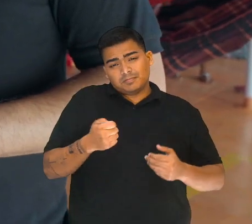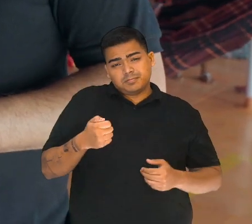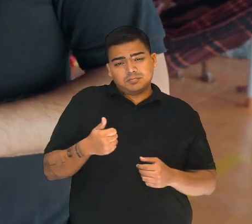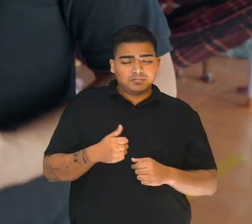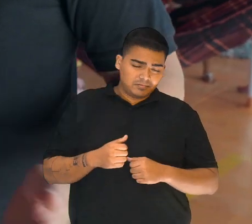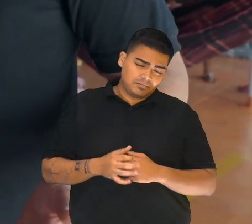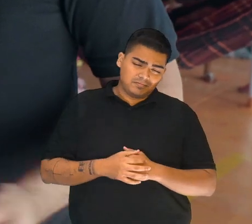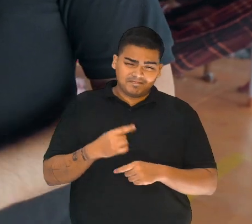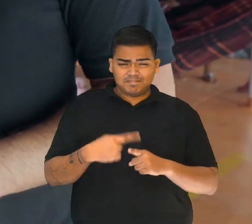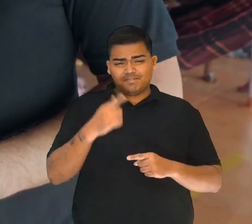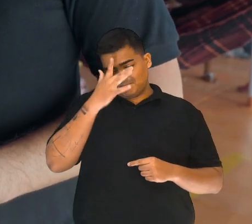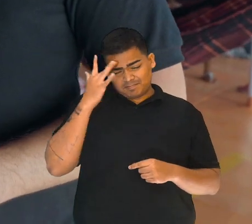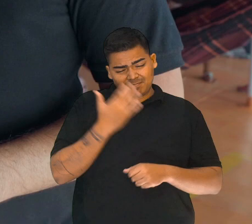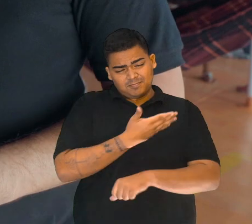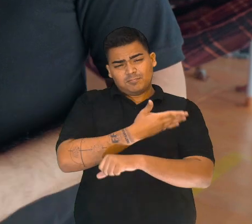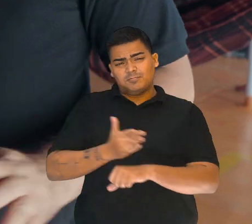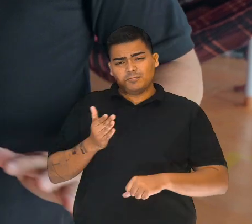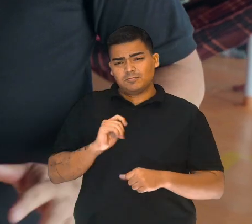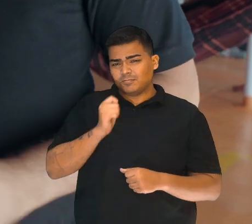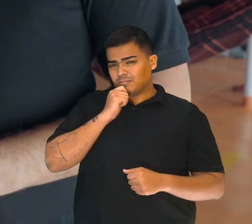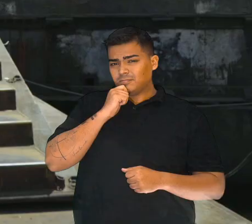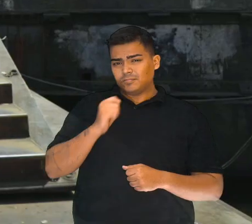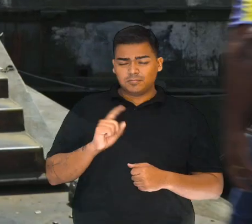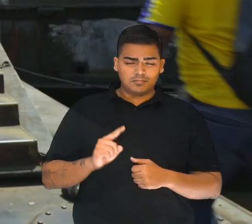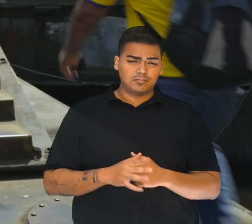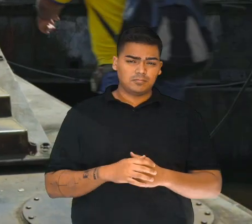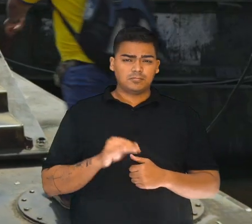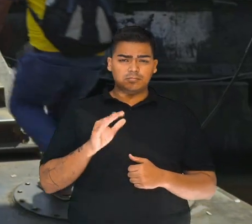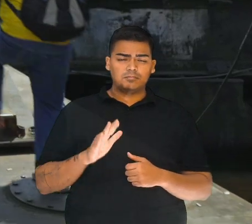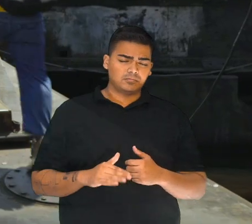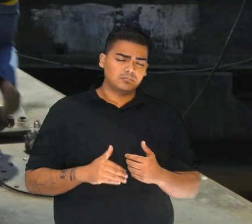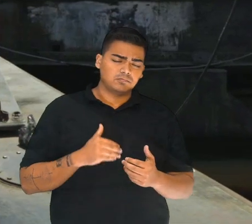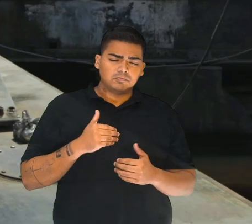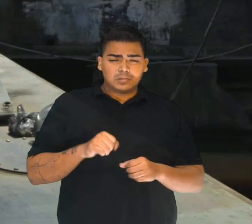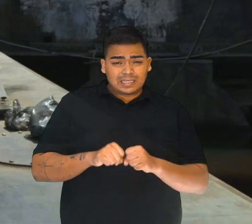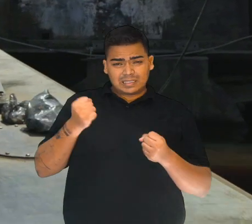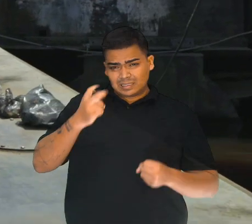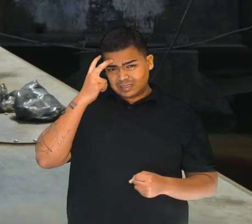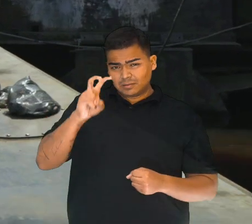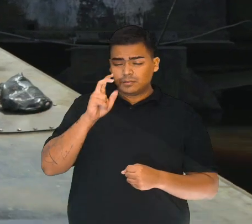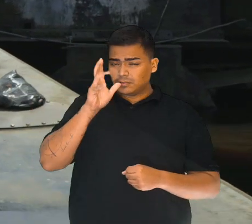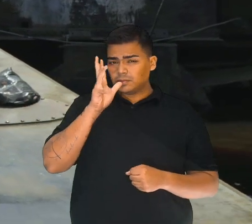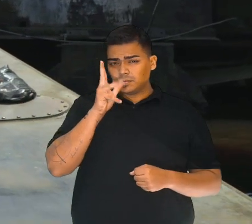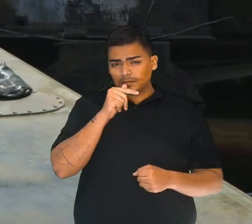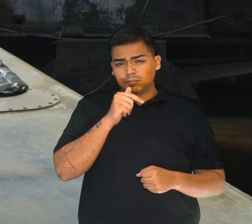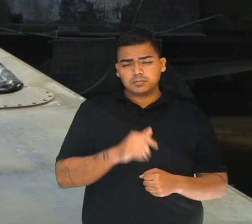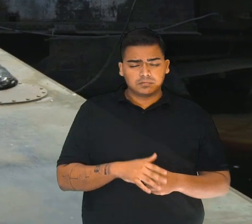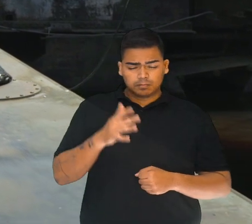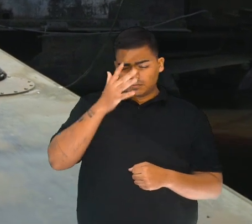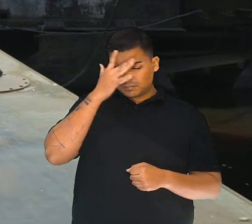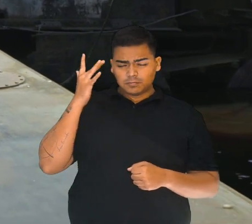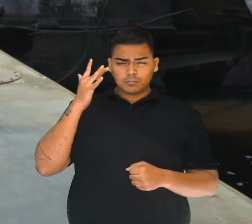Em 2019 a gente vendeu só 5 passagens, a gente disse, meu Deus, tem alguma coisa errada. Mas um processo de quebra de cultura realmente demora, né? Por isso que a